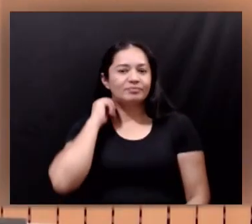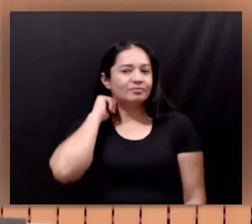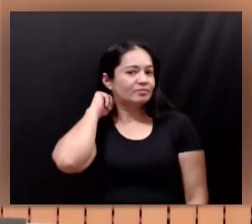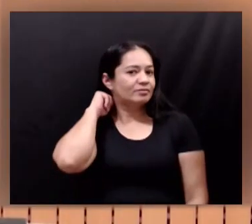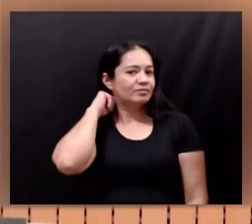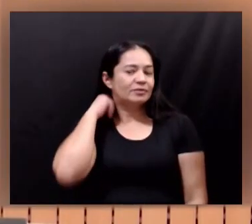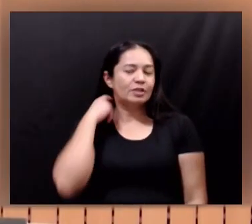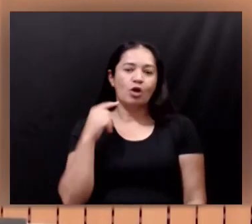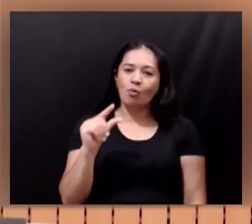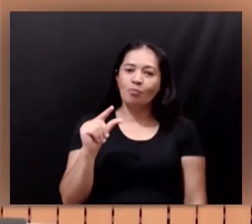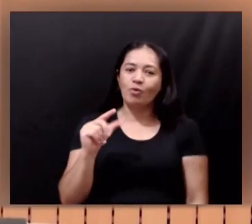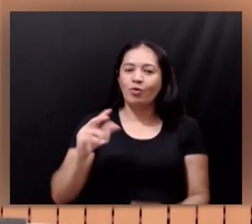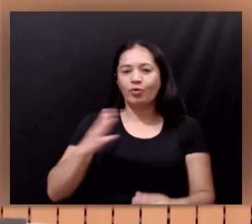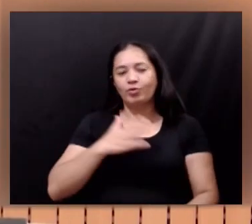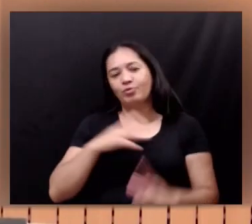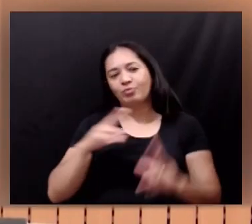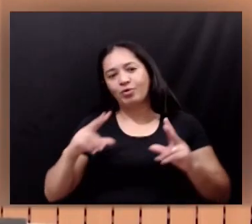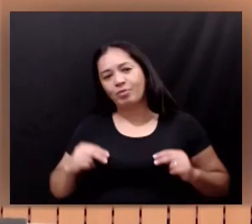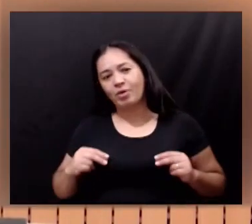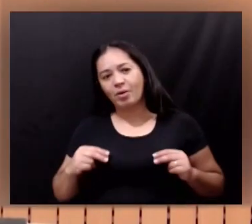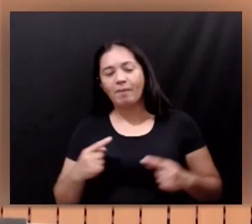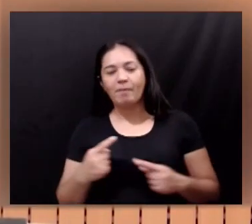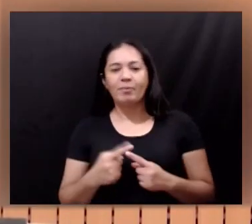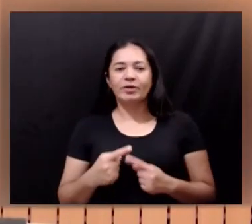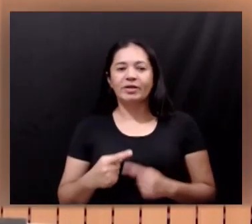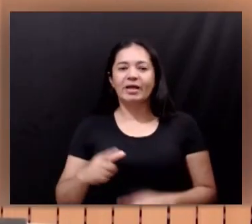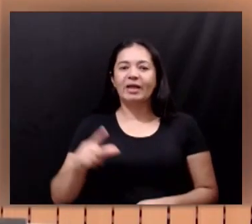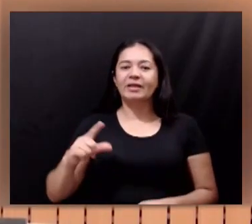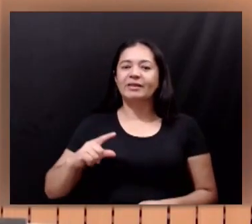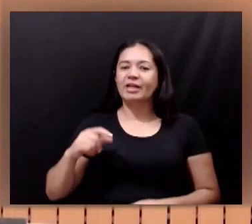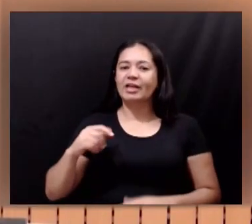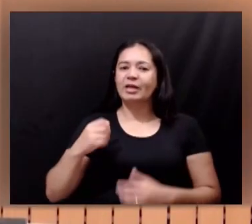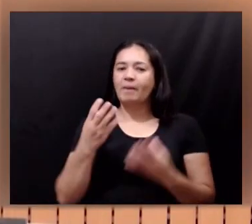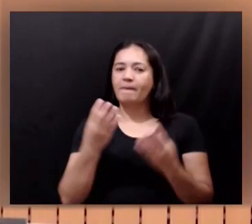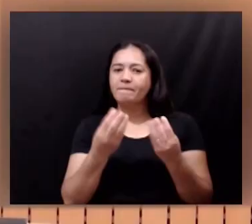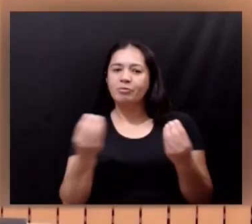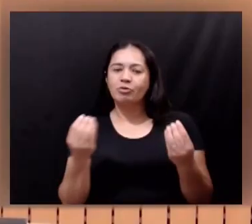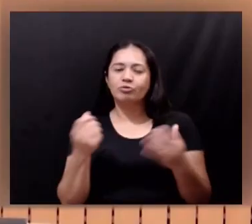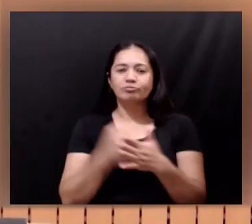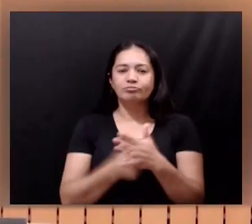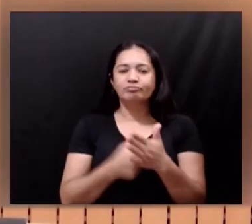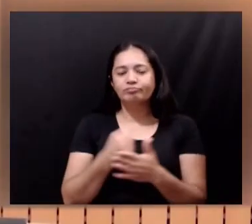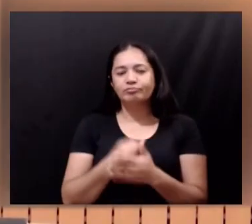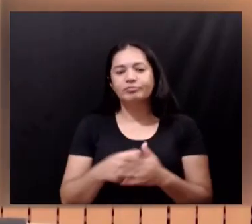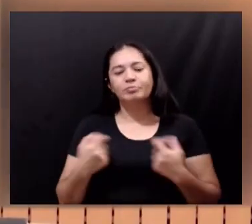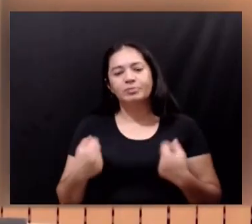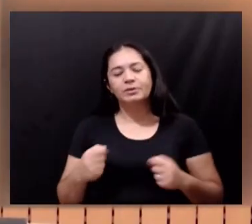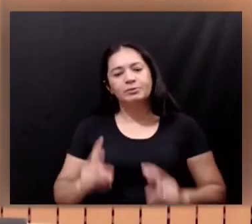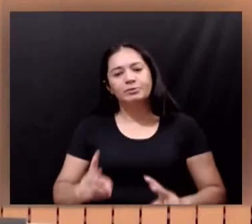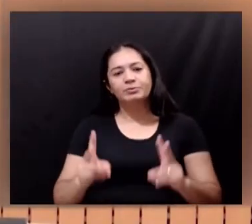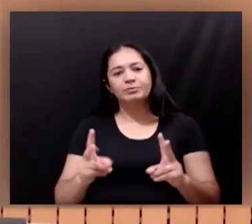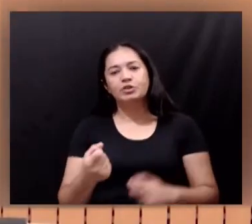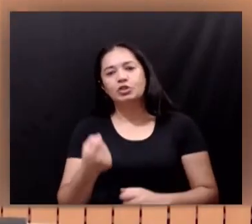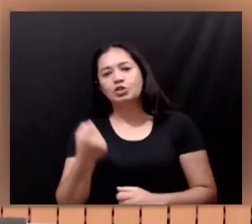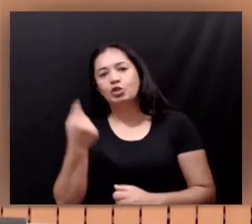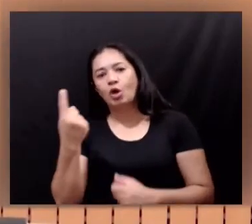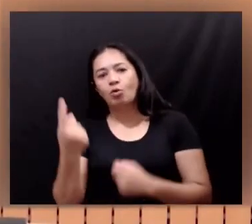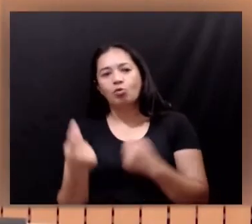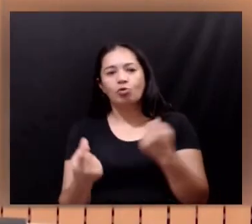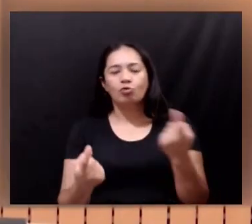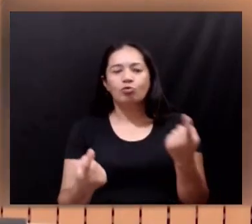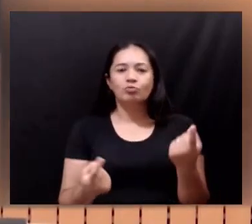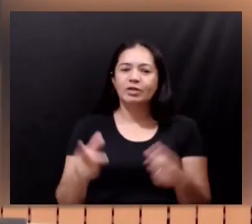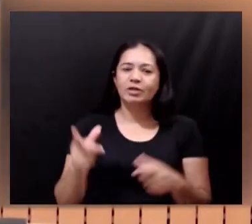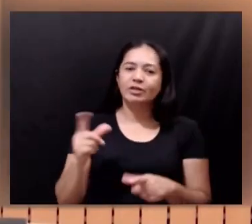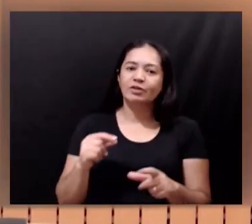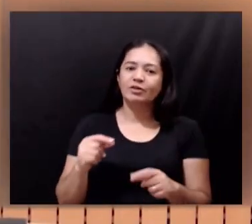em ter reconhecido que existem algumas batalhas que precisam ser lutadas e que algumas que eu escolhi não são tão comuns na minha profissão. Aí, realmente, eu